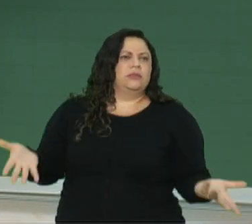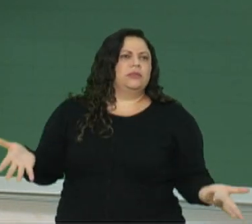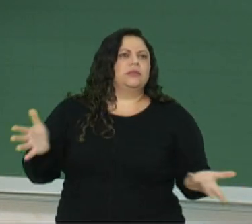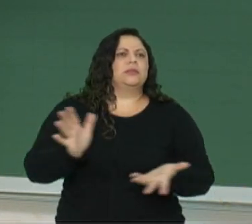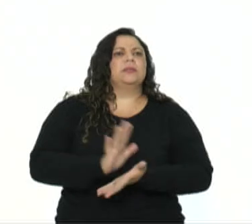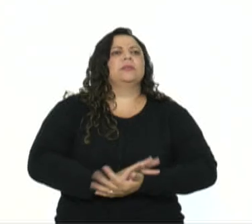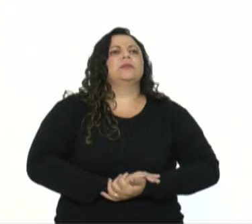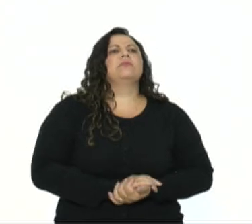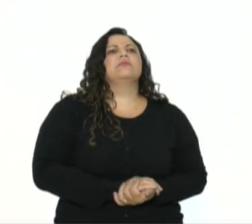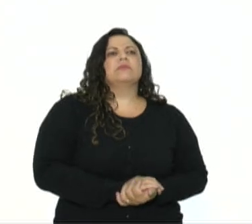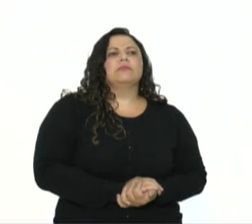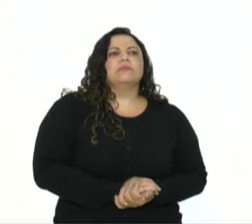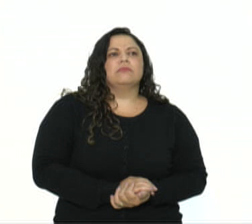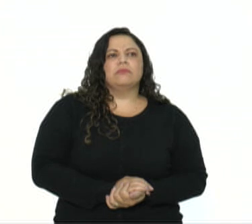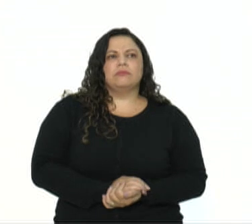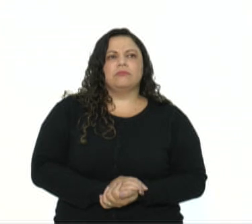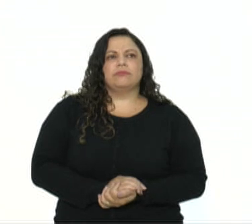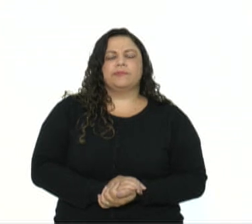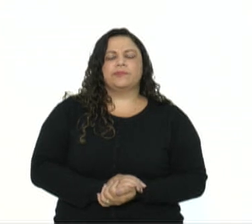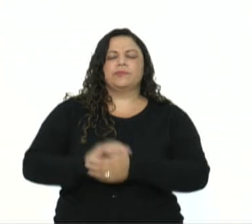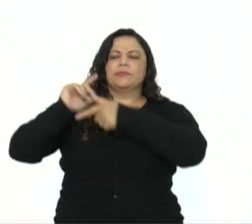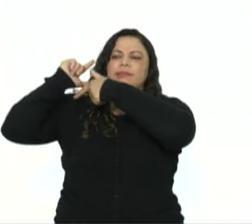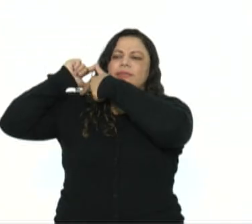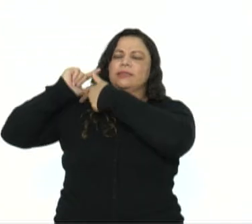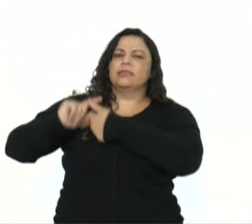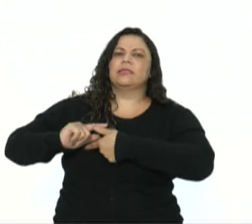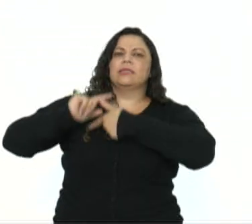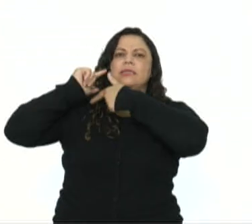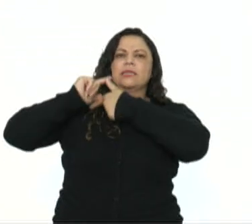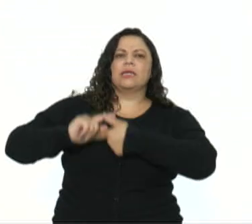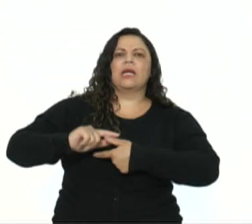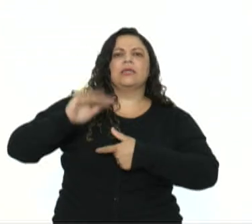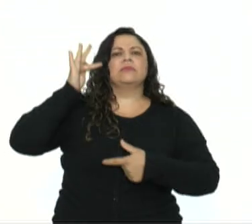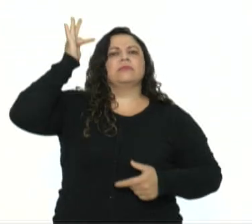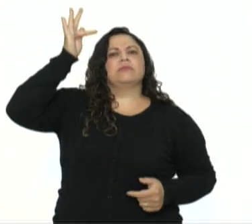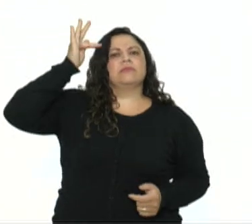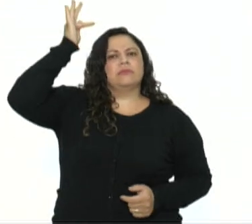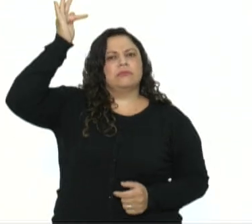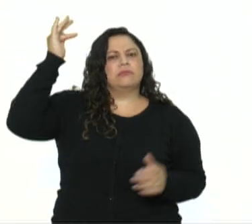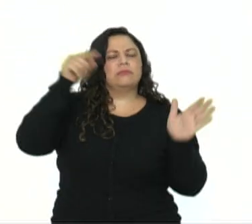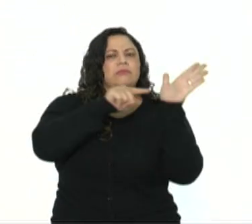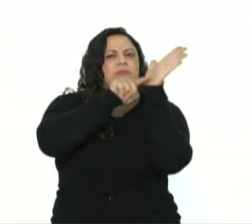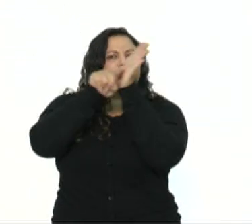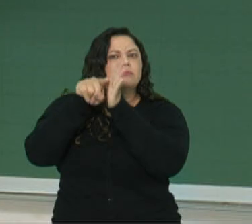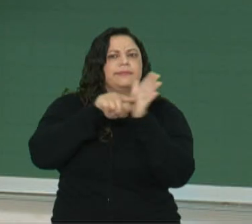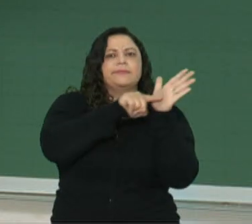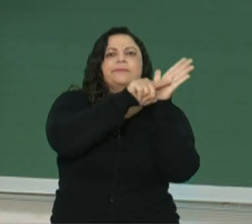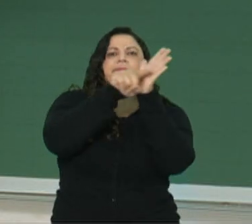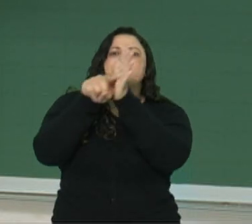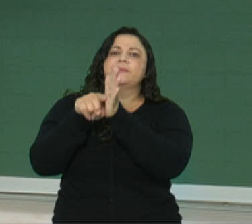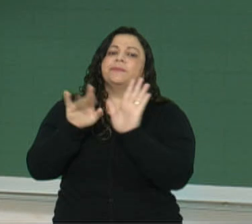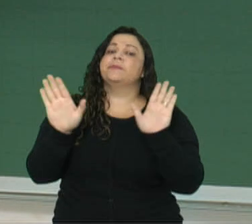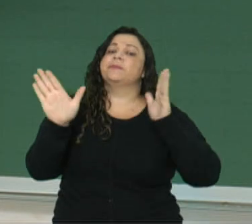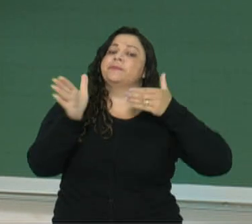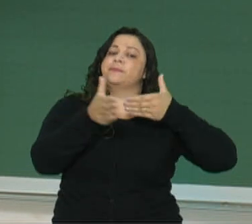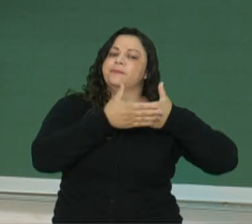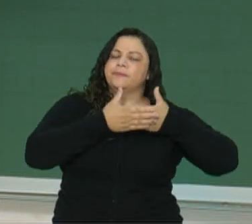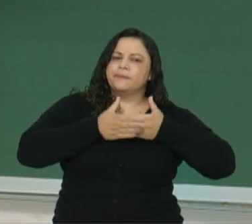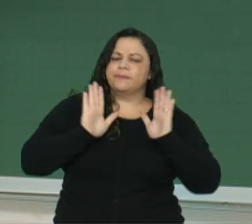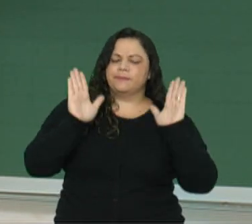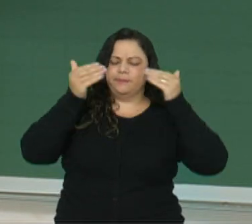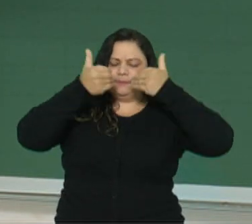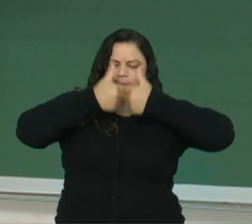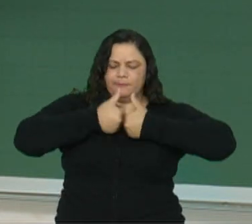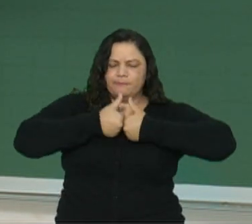E aí das tradições filosóficas e das ciências, nós também nos fechamos aquilo que a gente aprendeu.